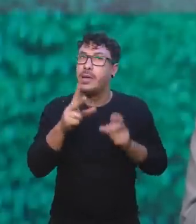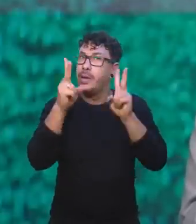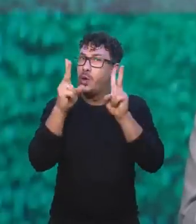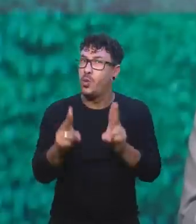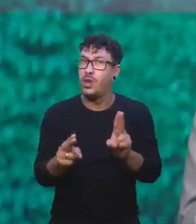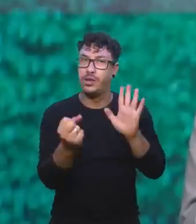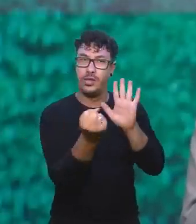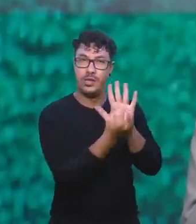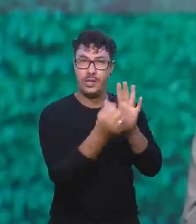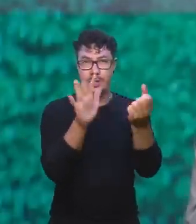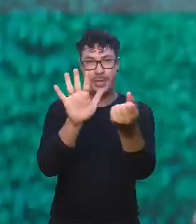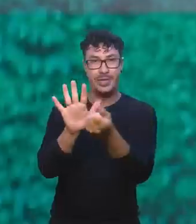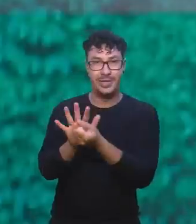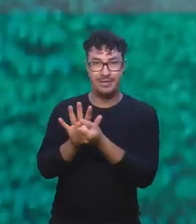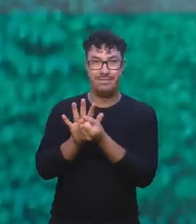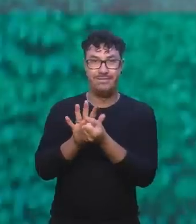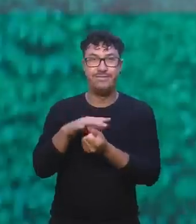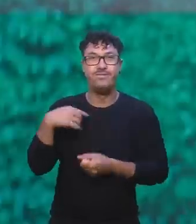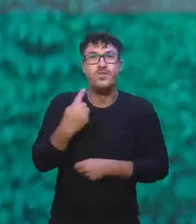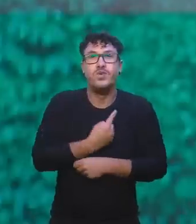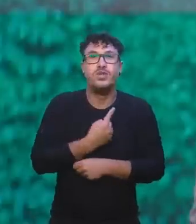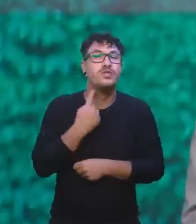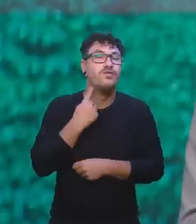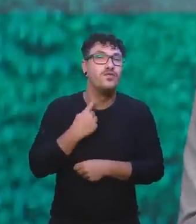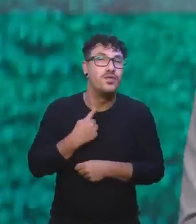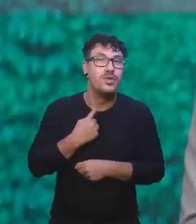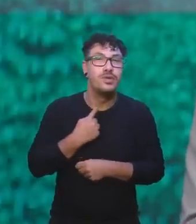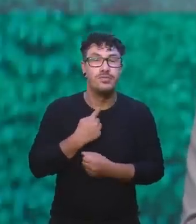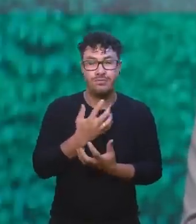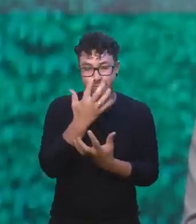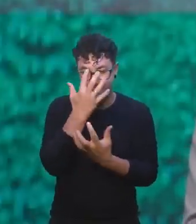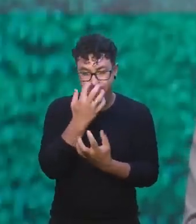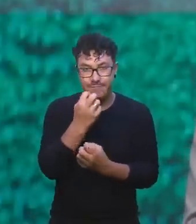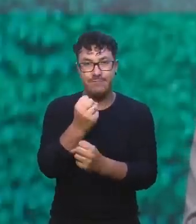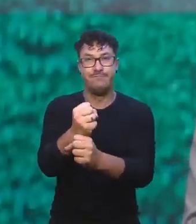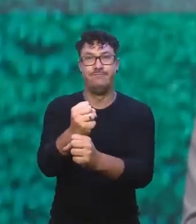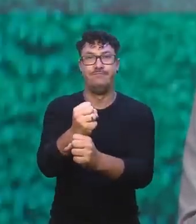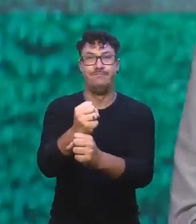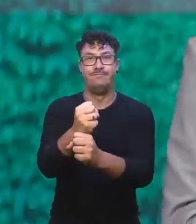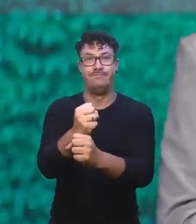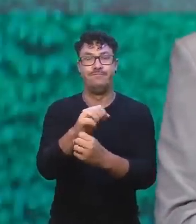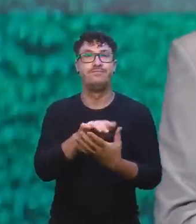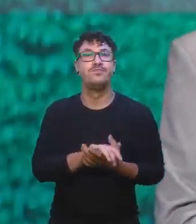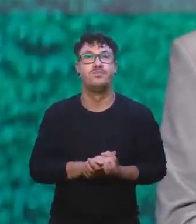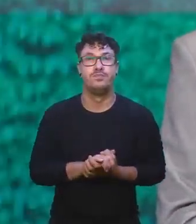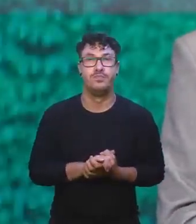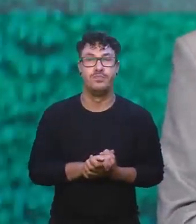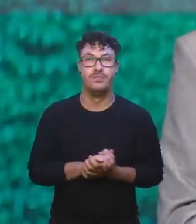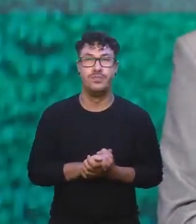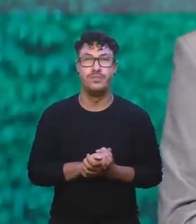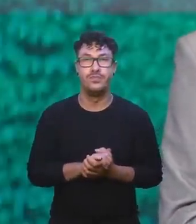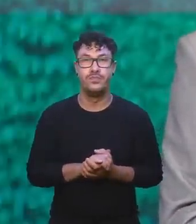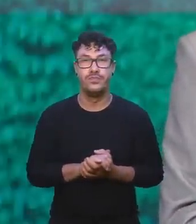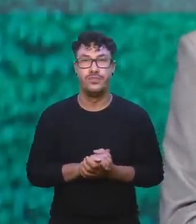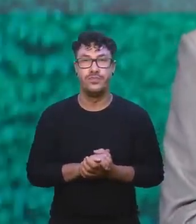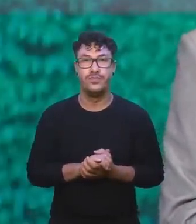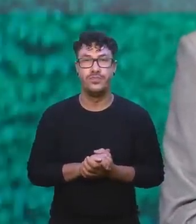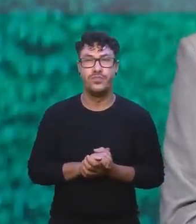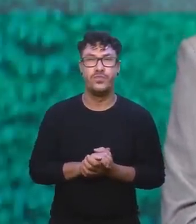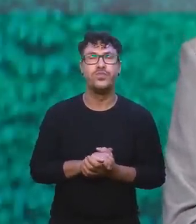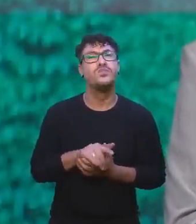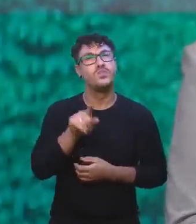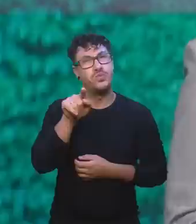crucificados em nossos interesses, afeições e honras.